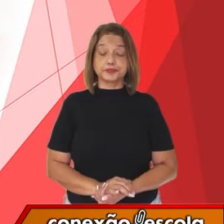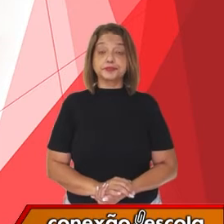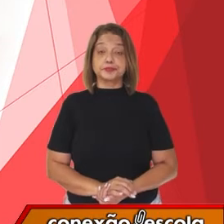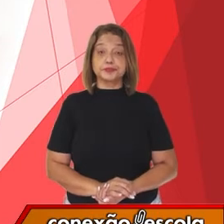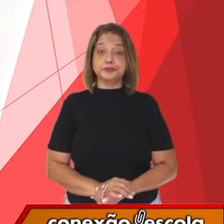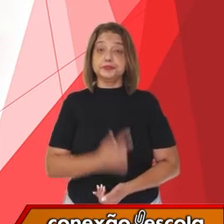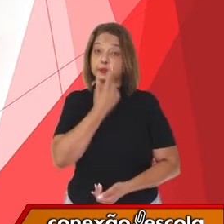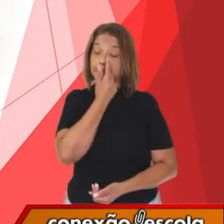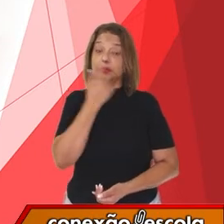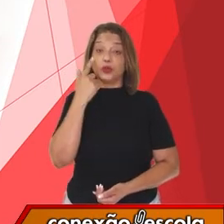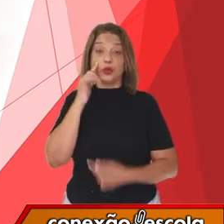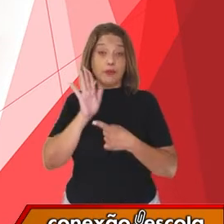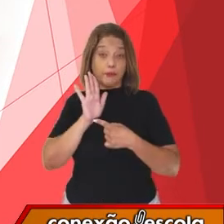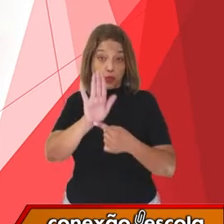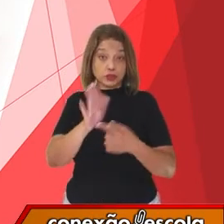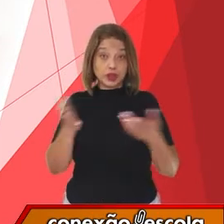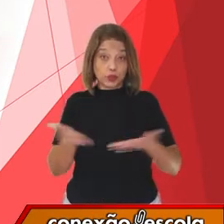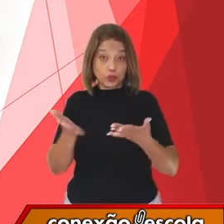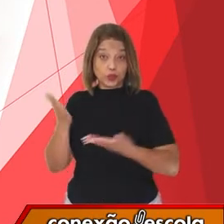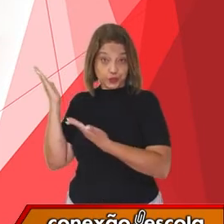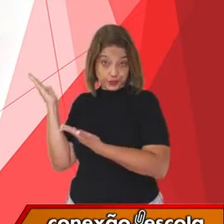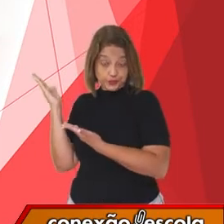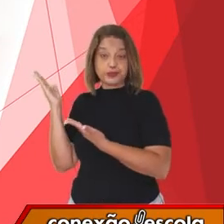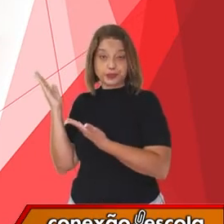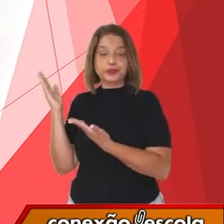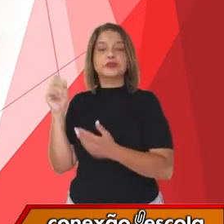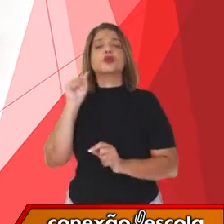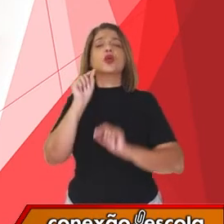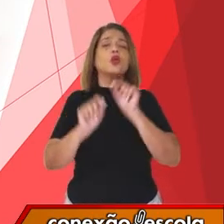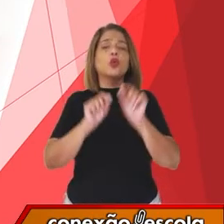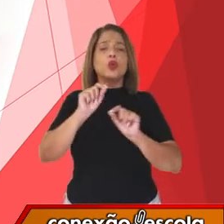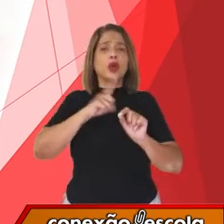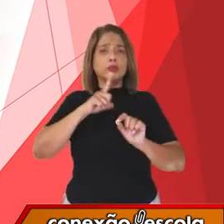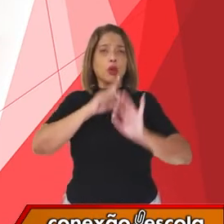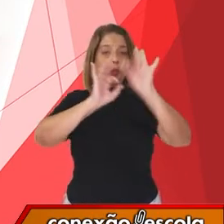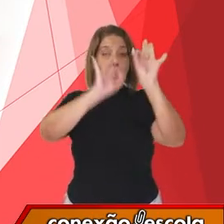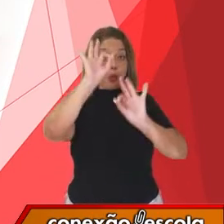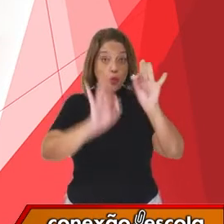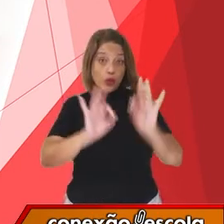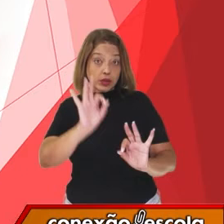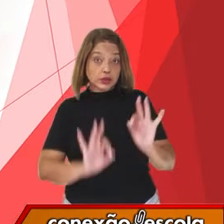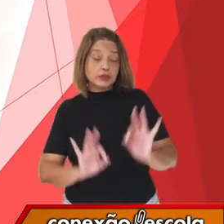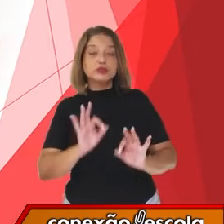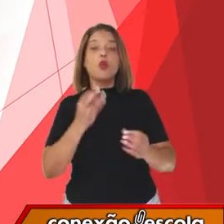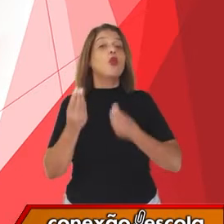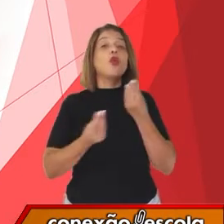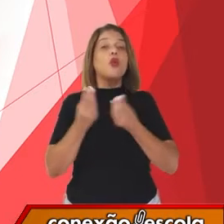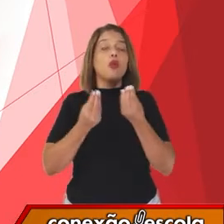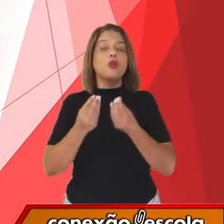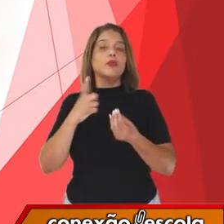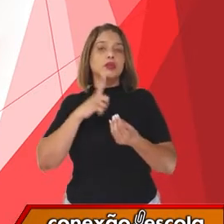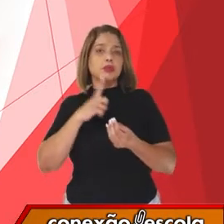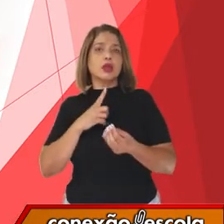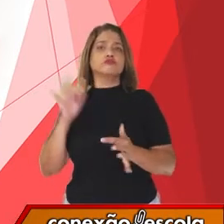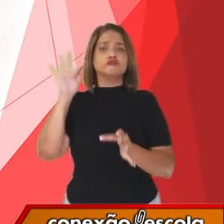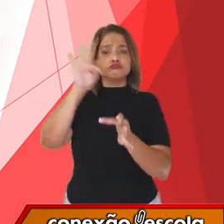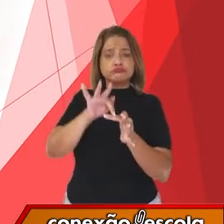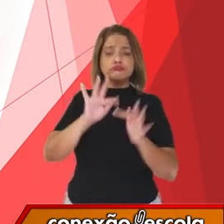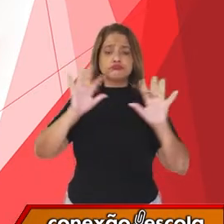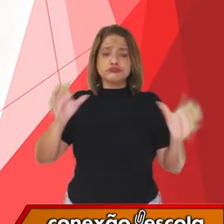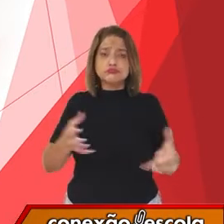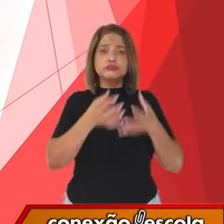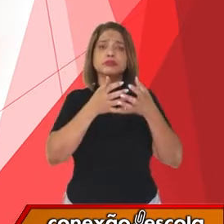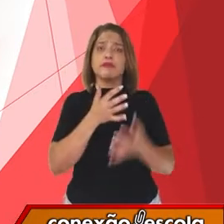Olha só, na imagem a seguir, você vai ver uma organização de como funcionam as